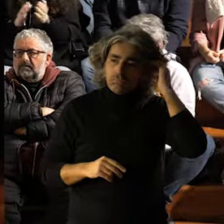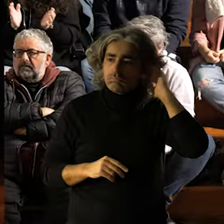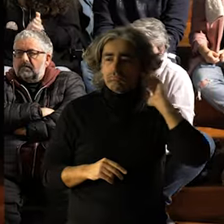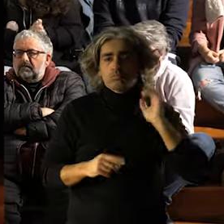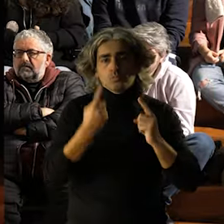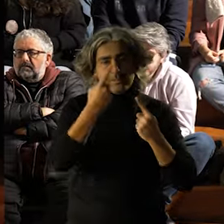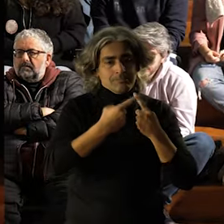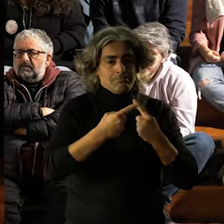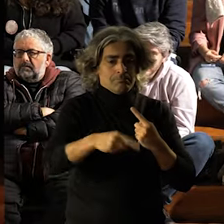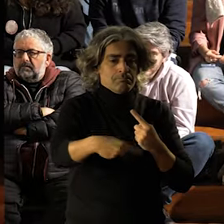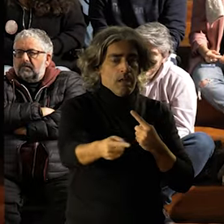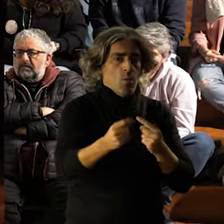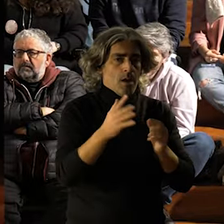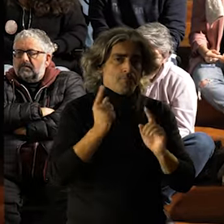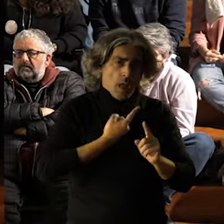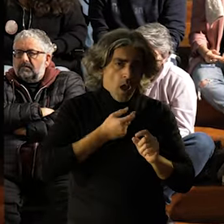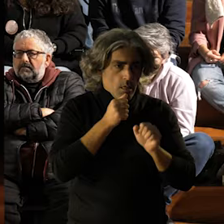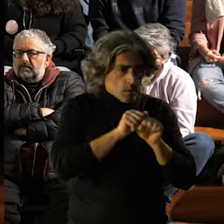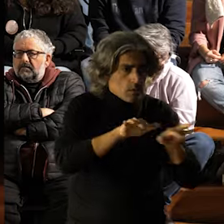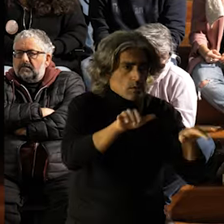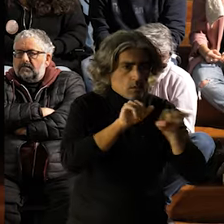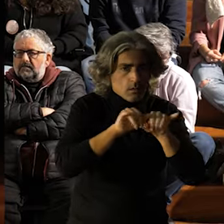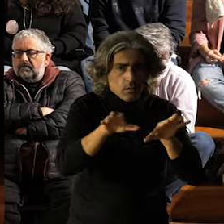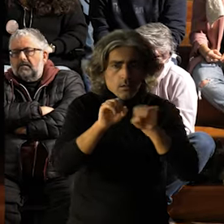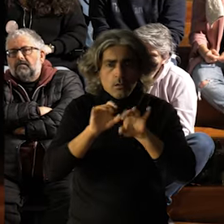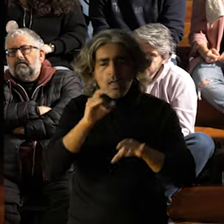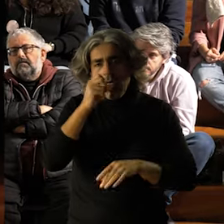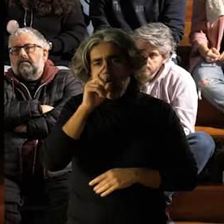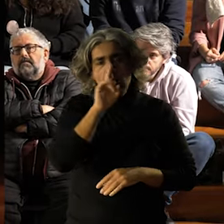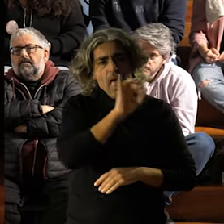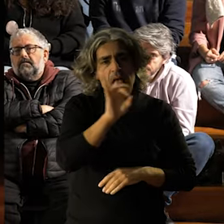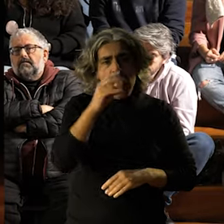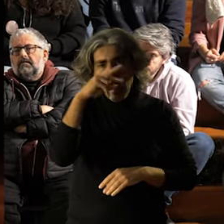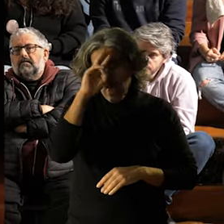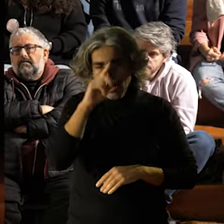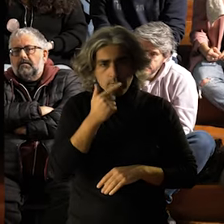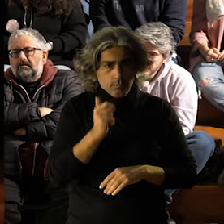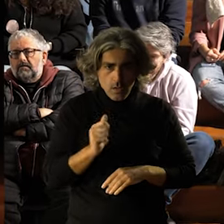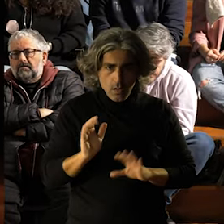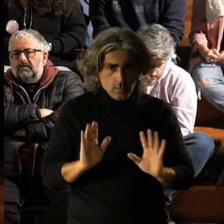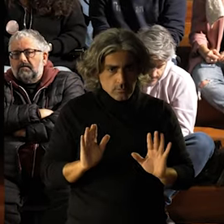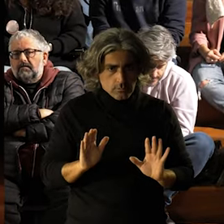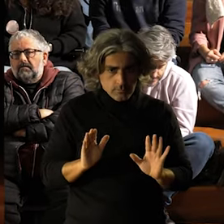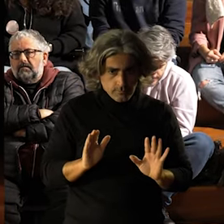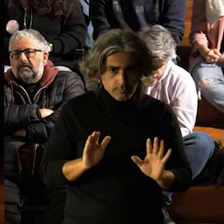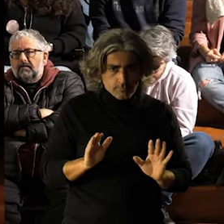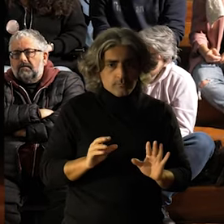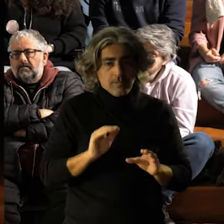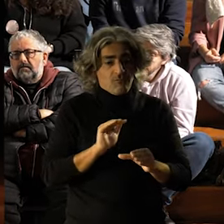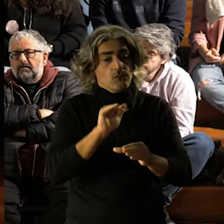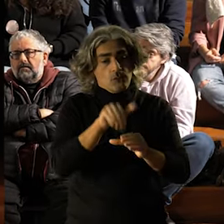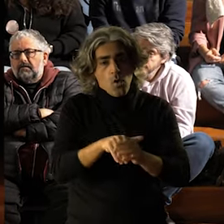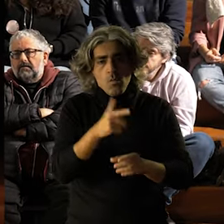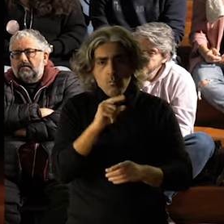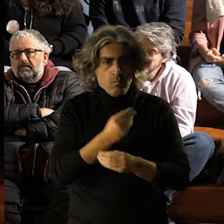uma semana para passar esta mensagem. Que ninguém se engane. Que ninguém se engane. É o voto